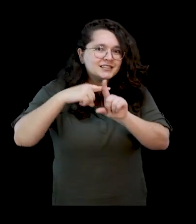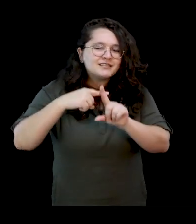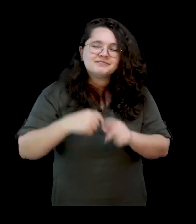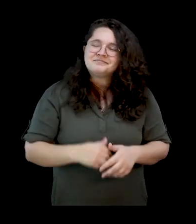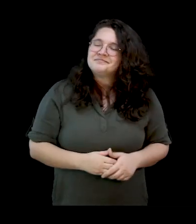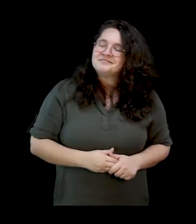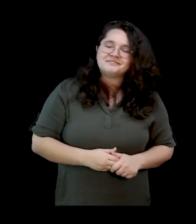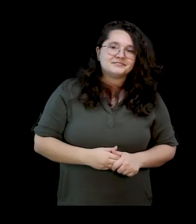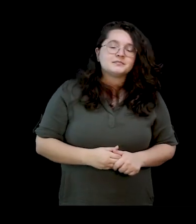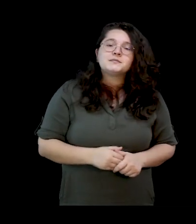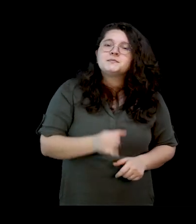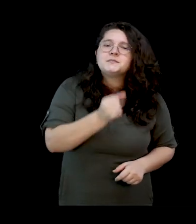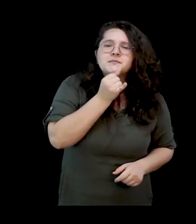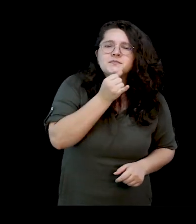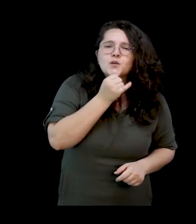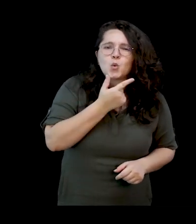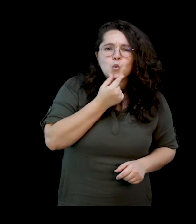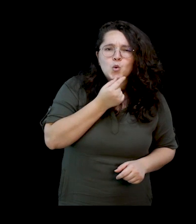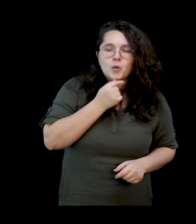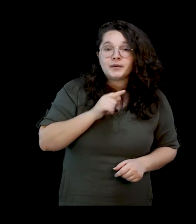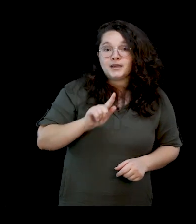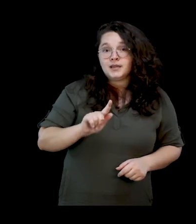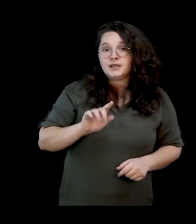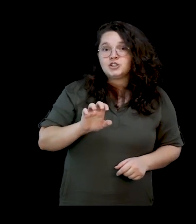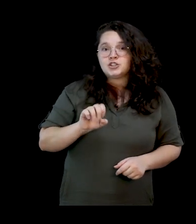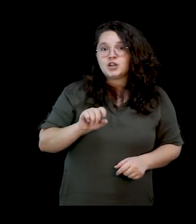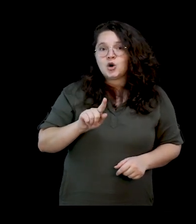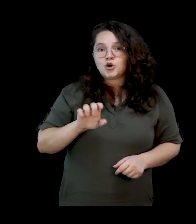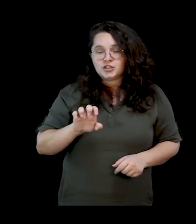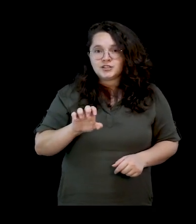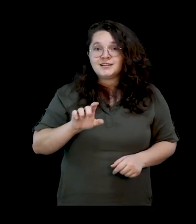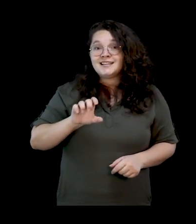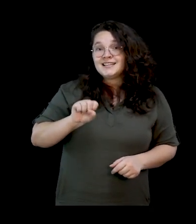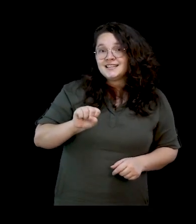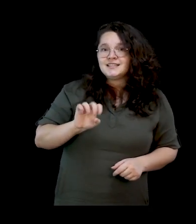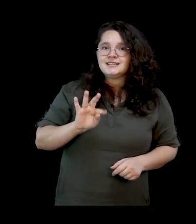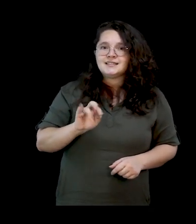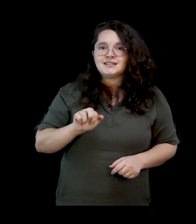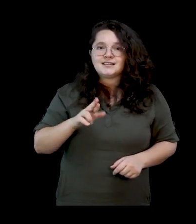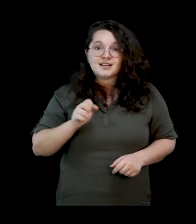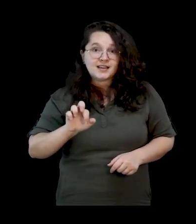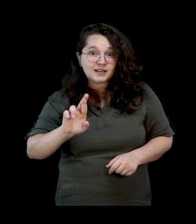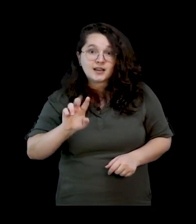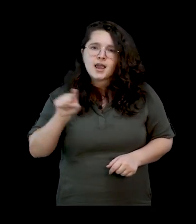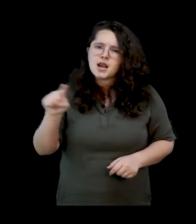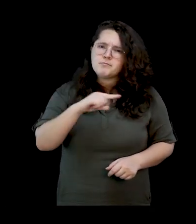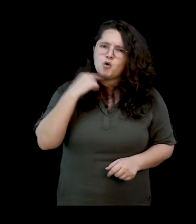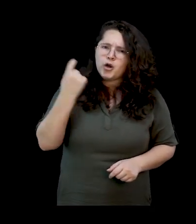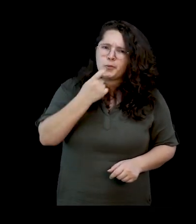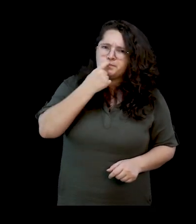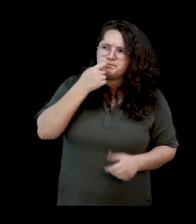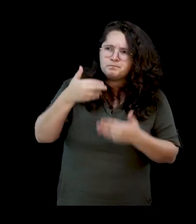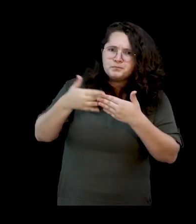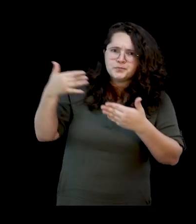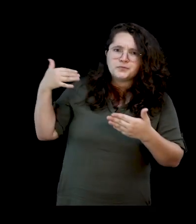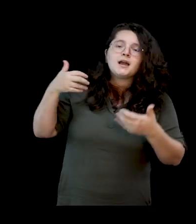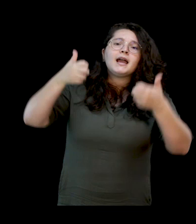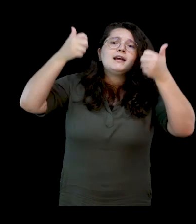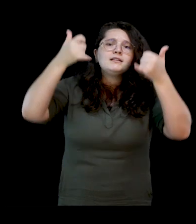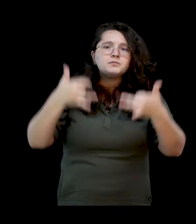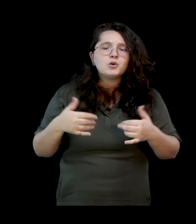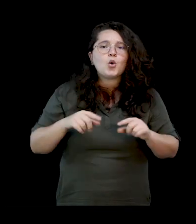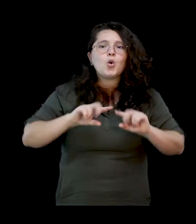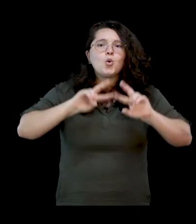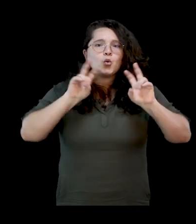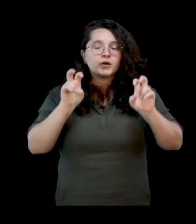Eu lembraria, por exemplo, um autor como George Steiner, que morreu recentemente, que em Linguagem e Silêncio abordou a mesma questão que você abordou